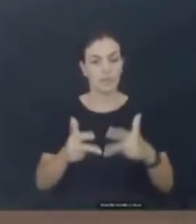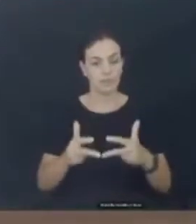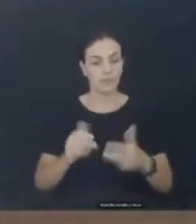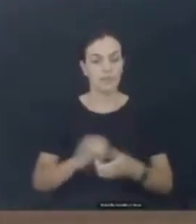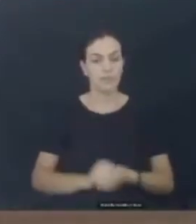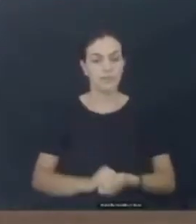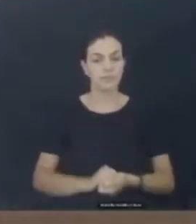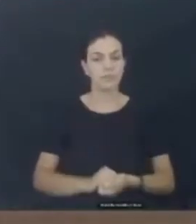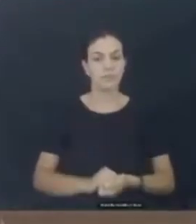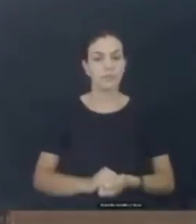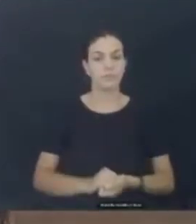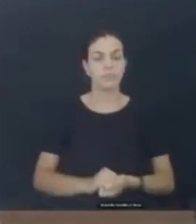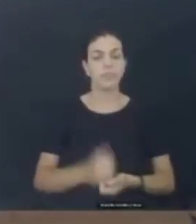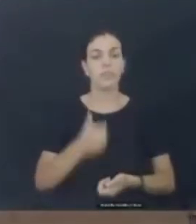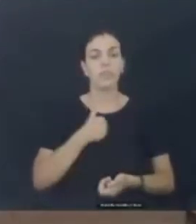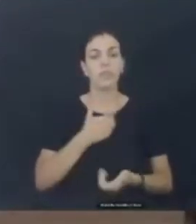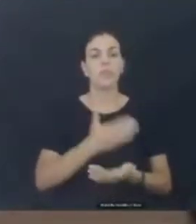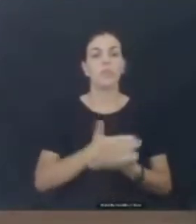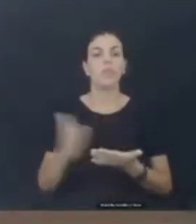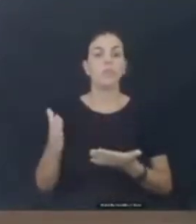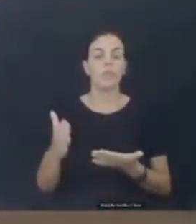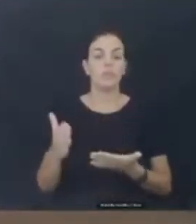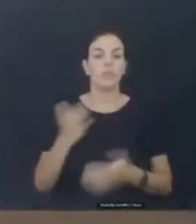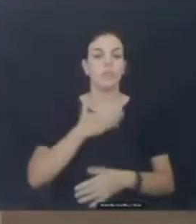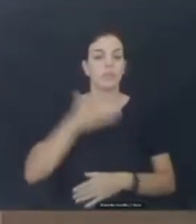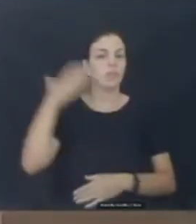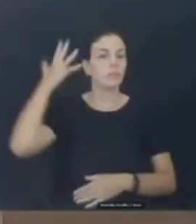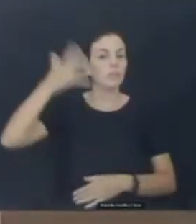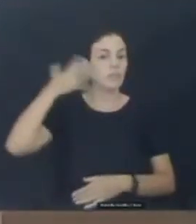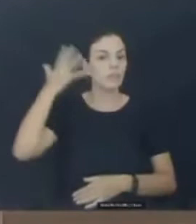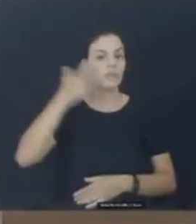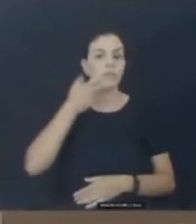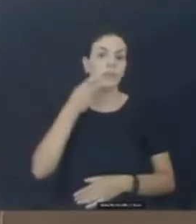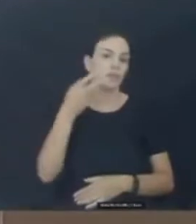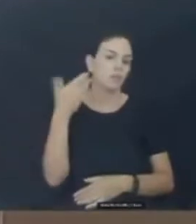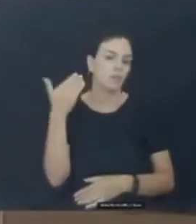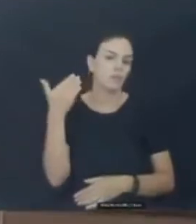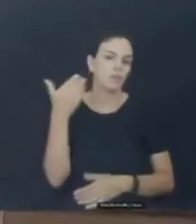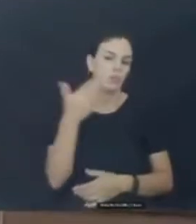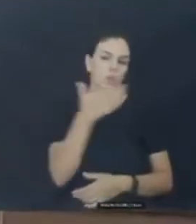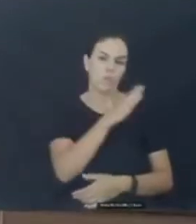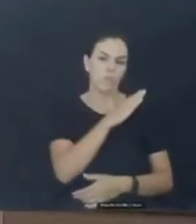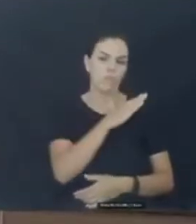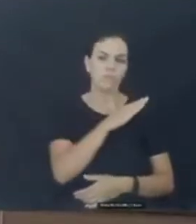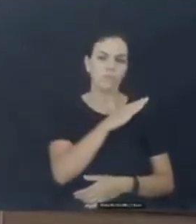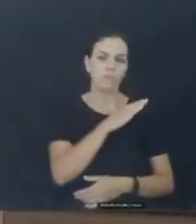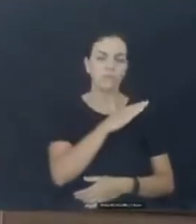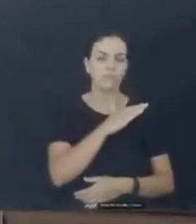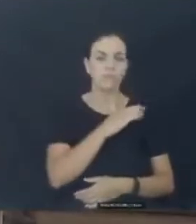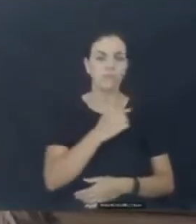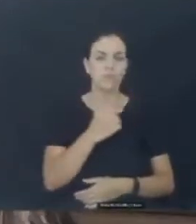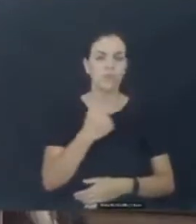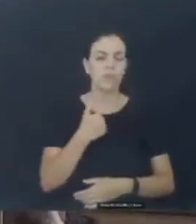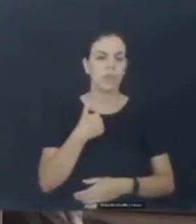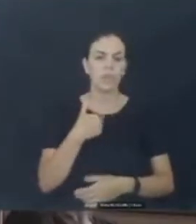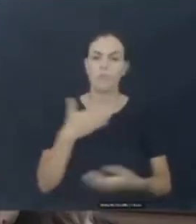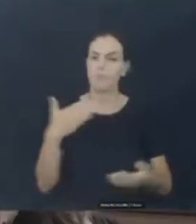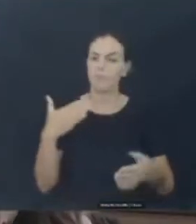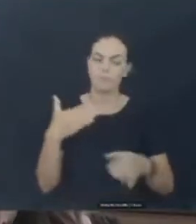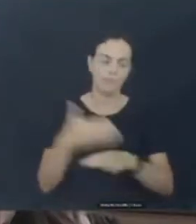Eu começo a minha fala dizendo o óbvio, de que eu não faço parte da base do